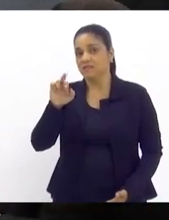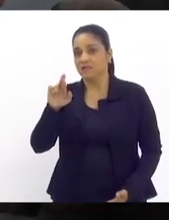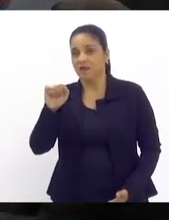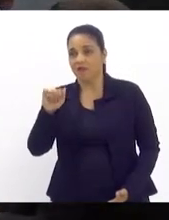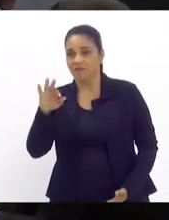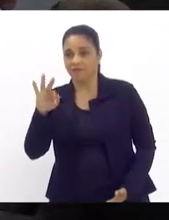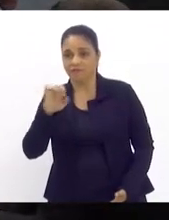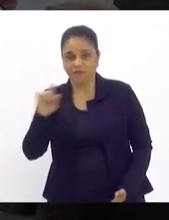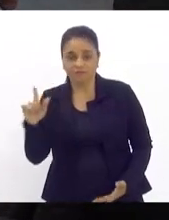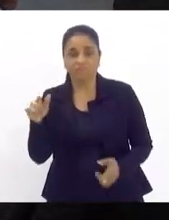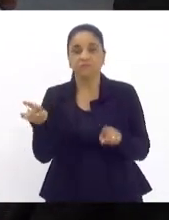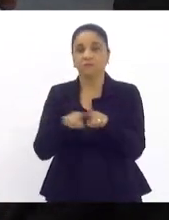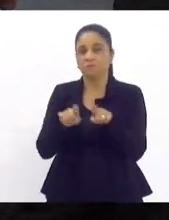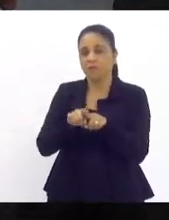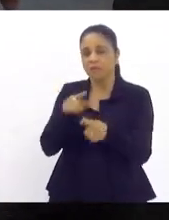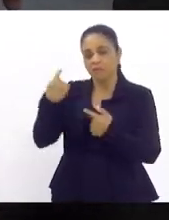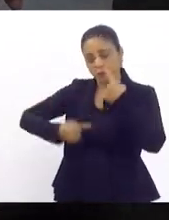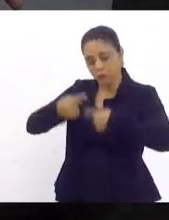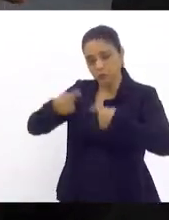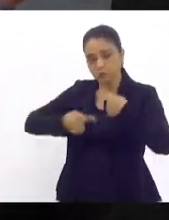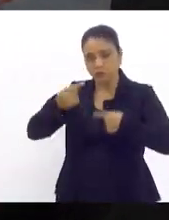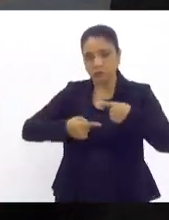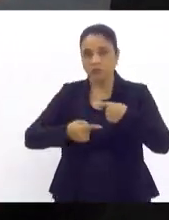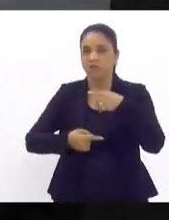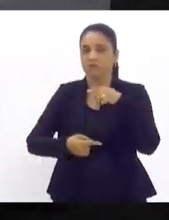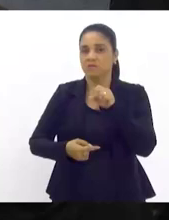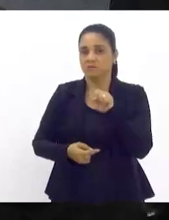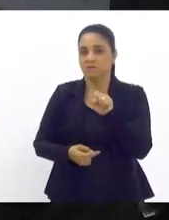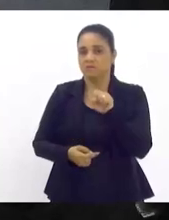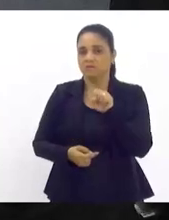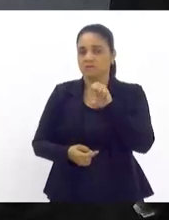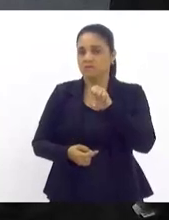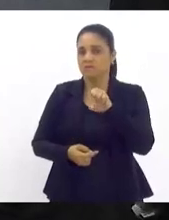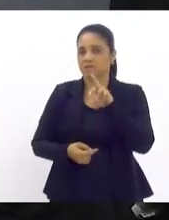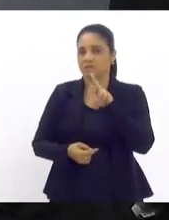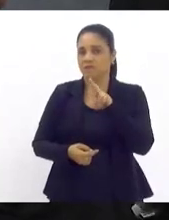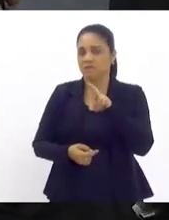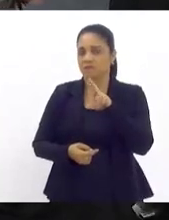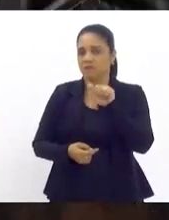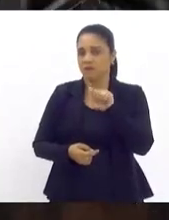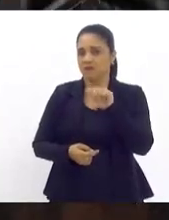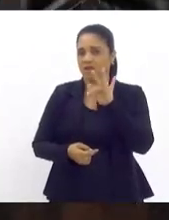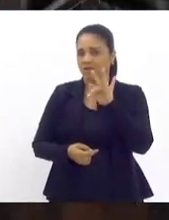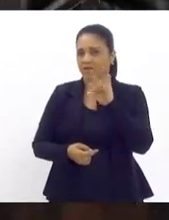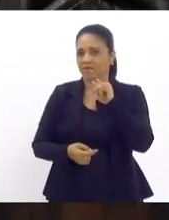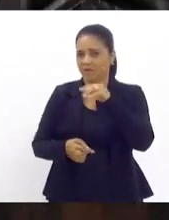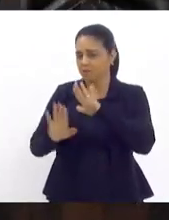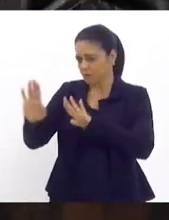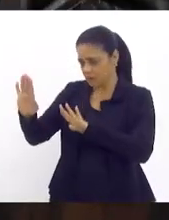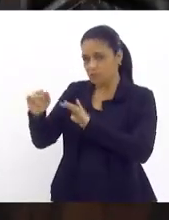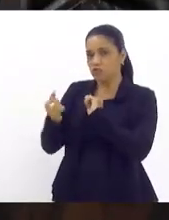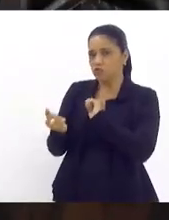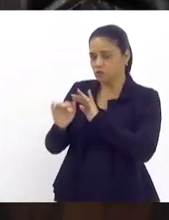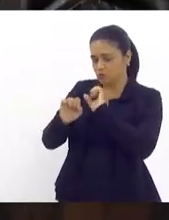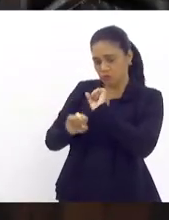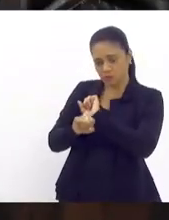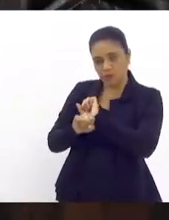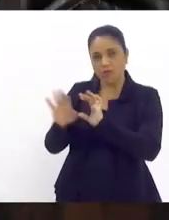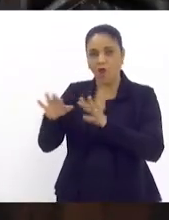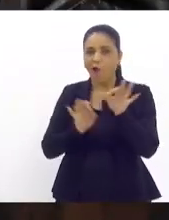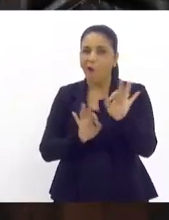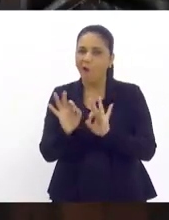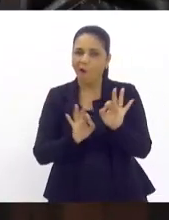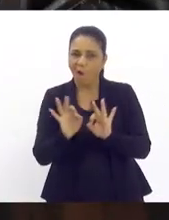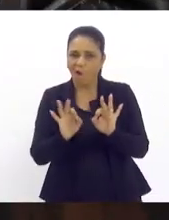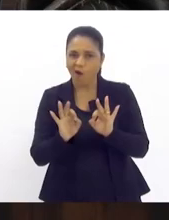questão deputado de ordem em relação... Deputado Flávio Serafim. Deputado Serafim. Serafim, só é só instantinho. Uma questão de ordem em relação ao projeto. Ele pediu uma questão de ordem aqui e Vossa Excelência vai usar o seu Não é seu